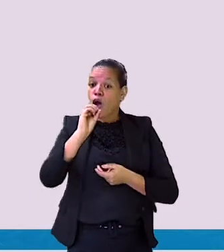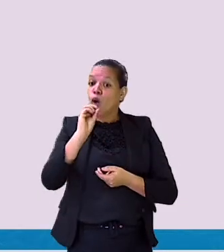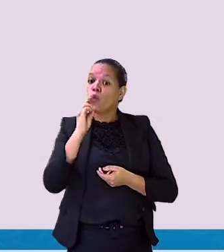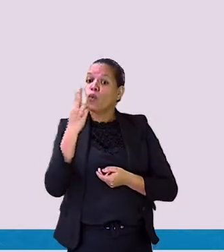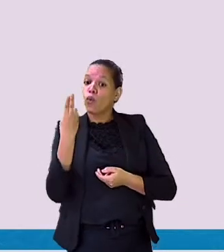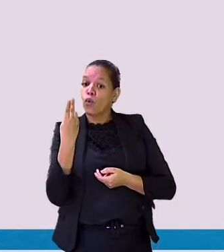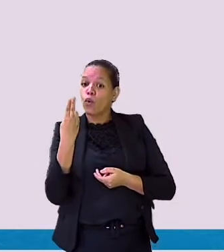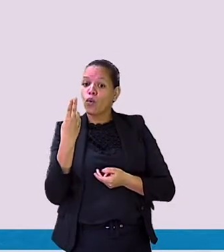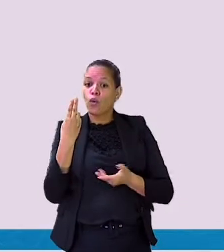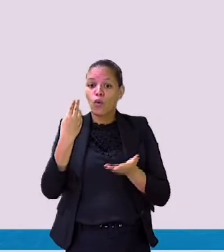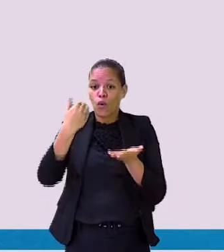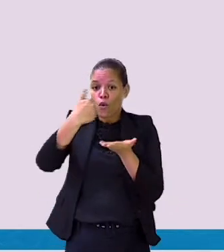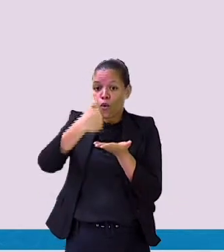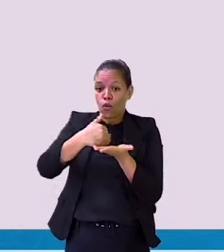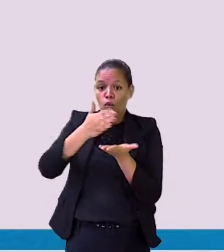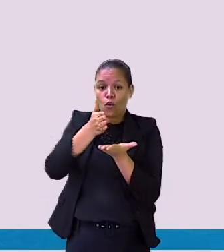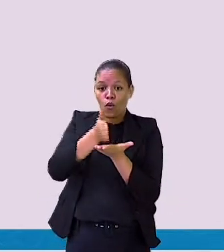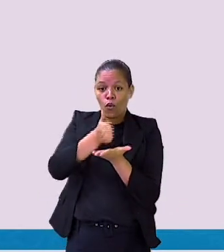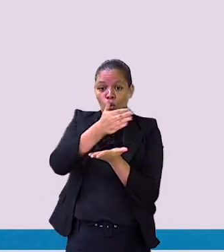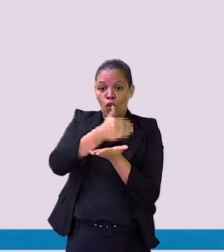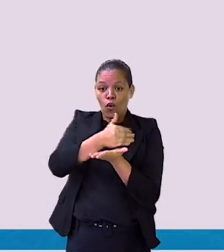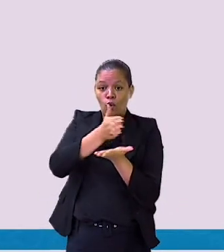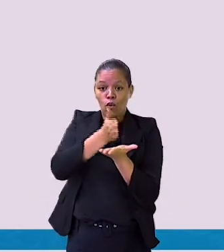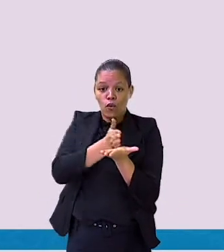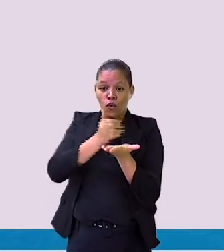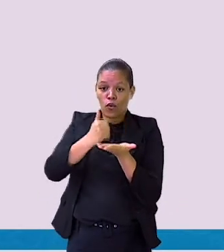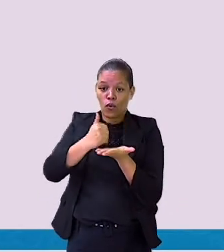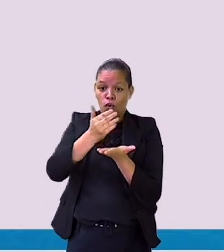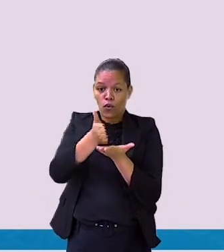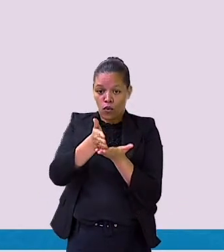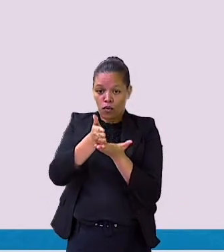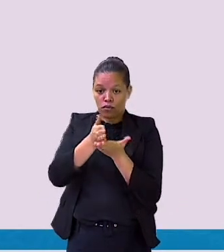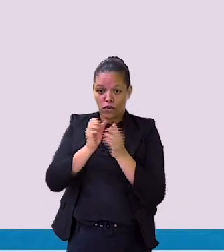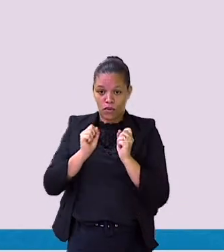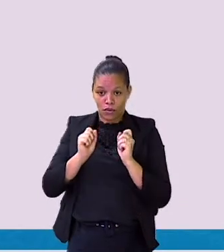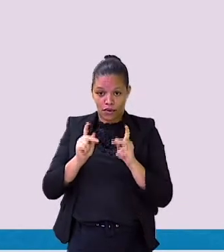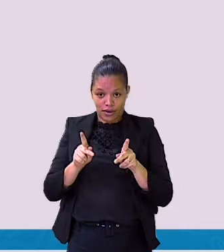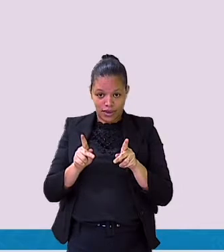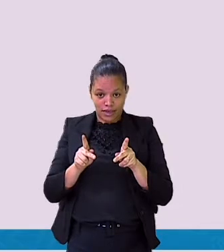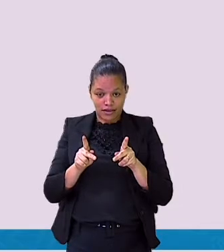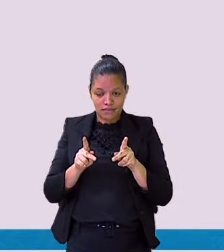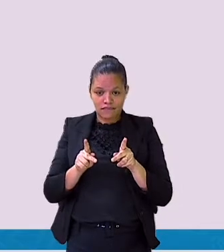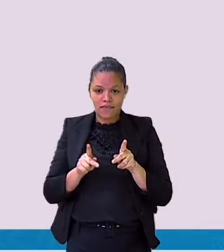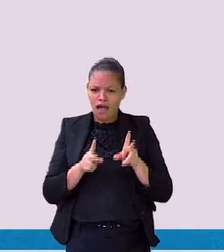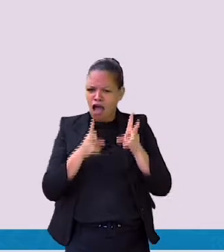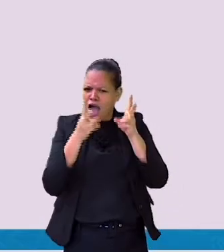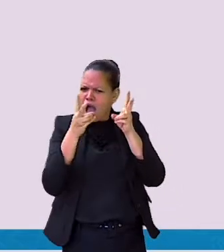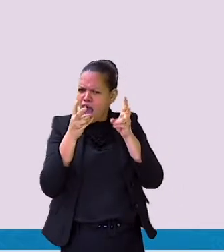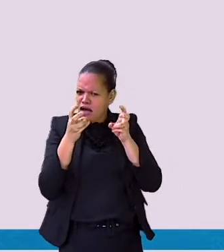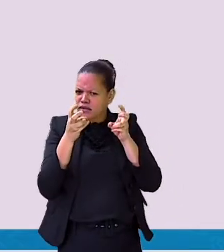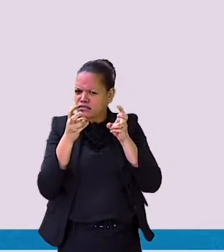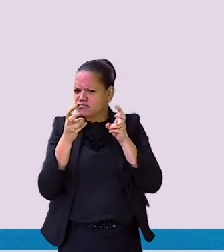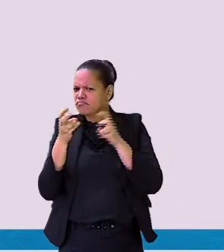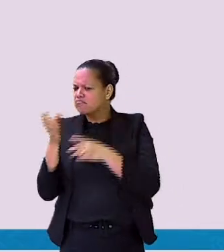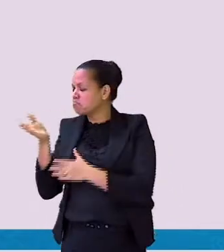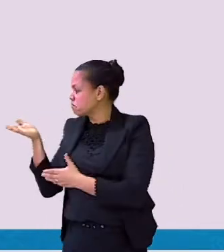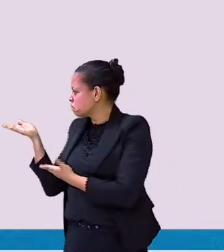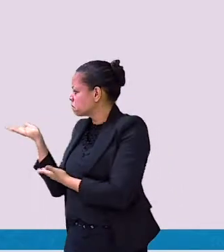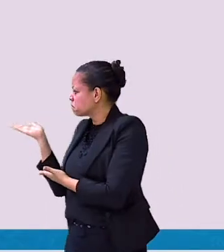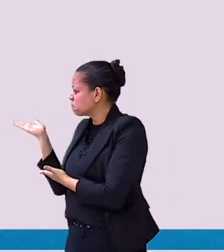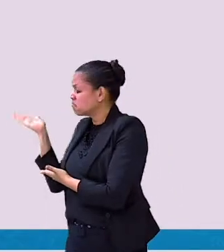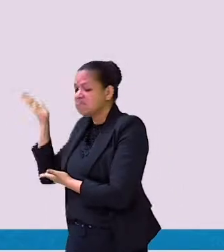você, você já sabe só de olhar qual que é a porção que está representando